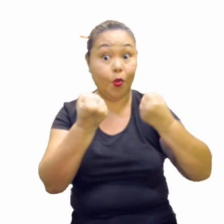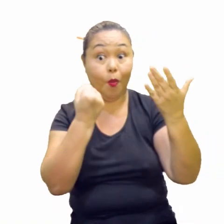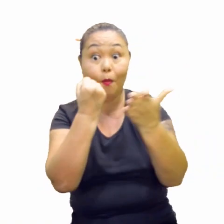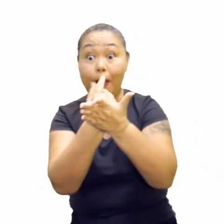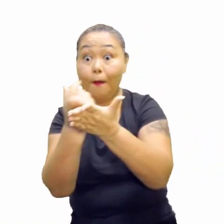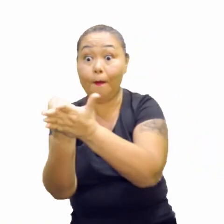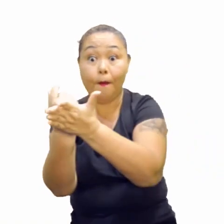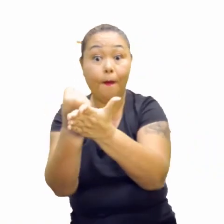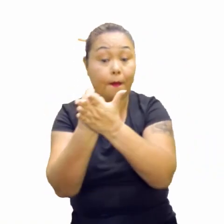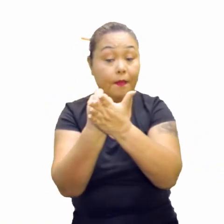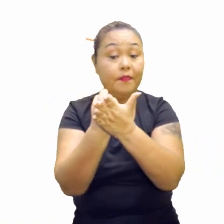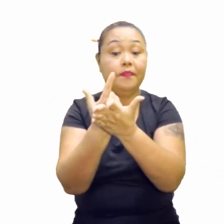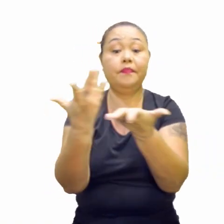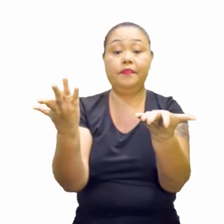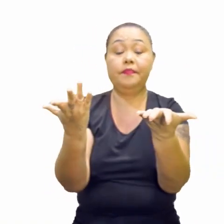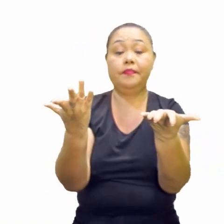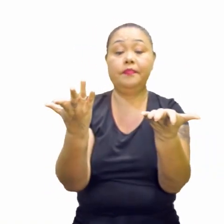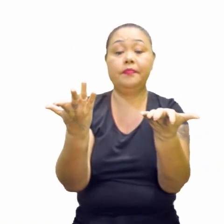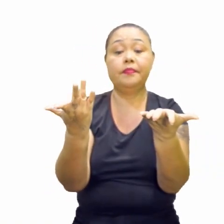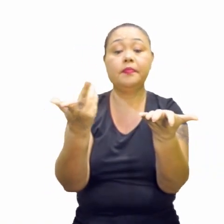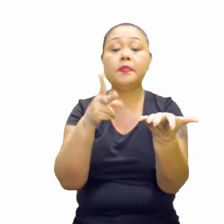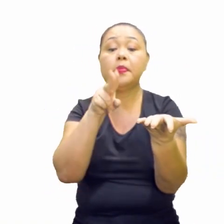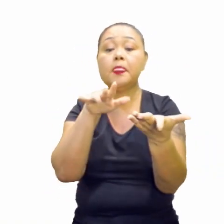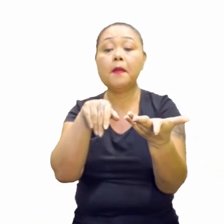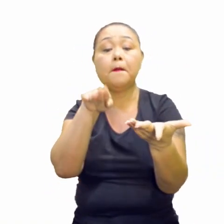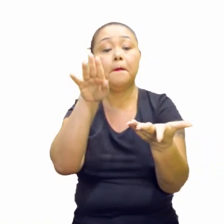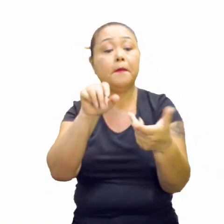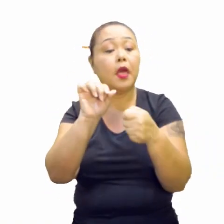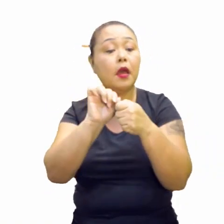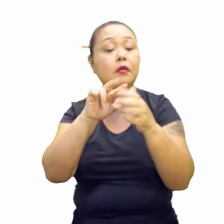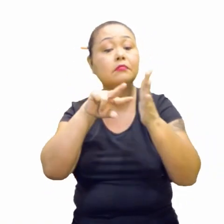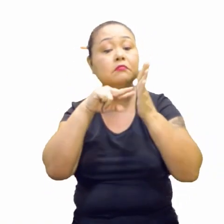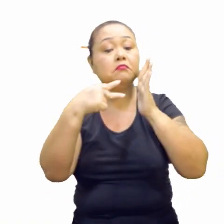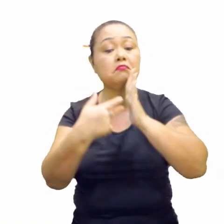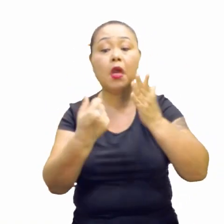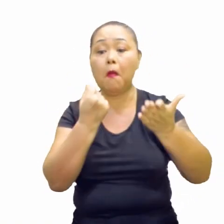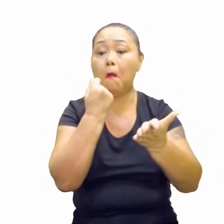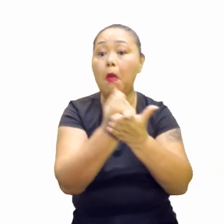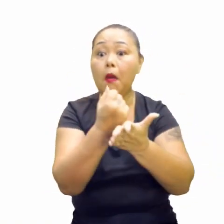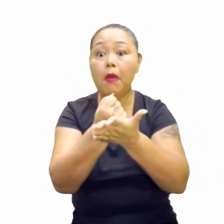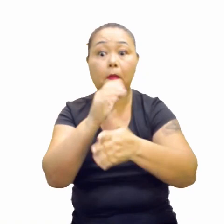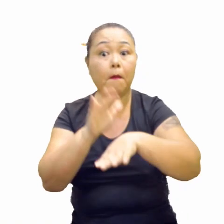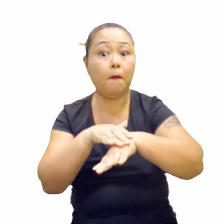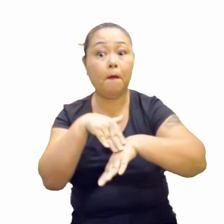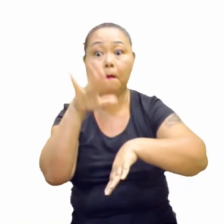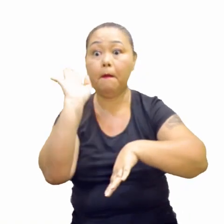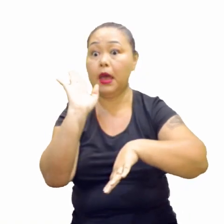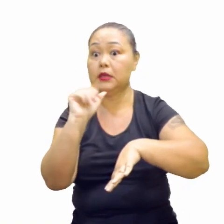Olha só, viver bem era sinônimo de consumir mais.